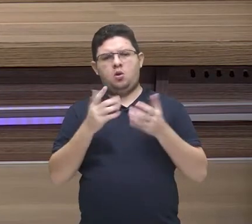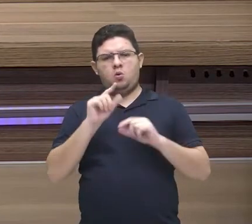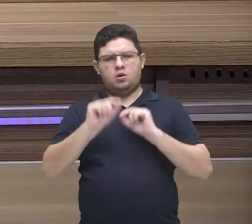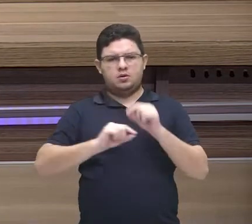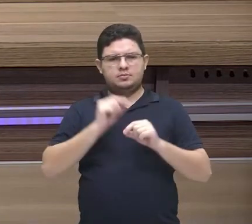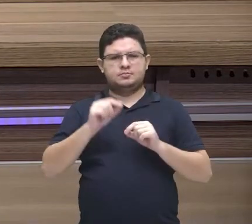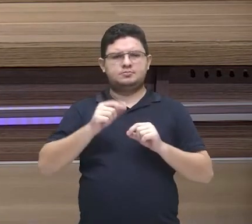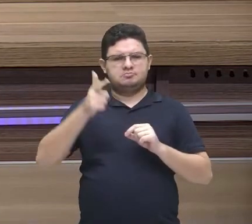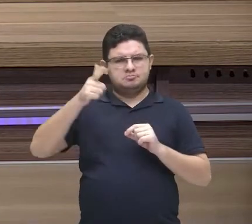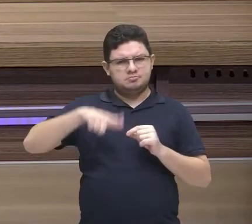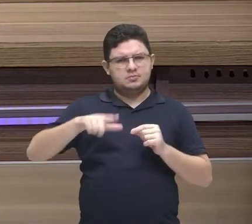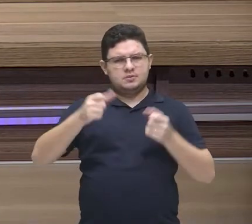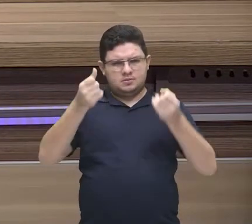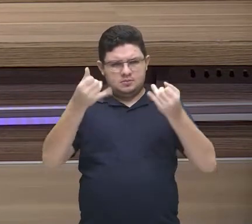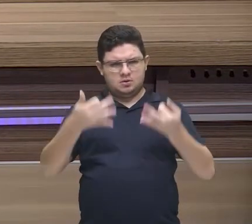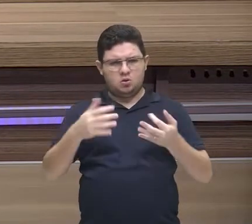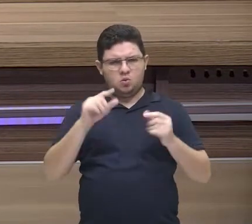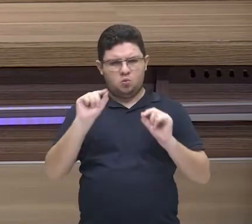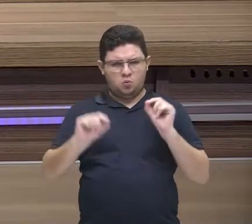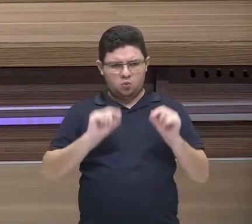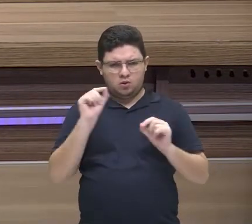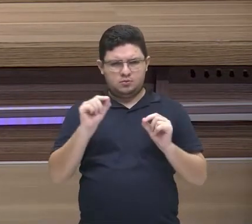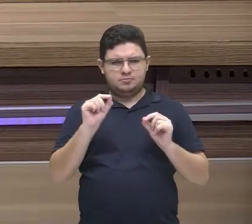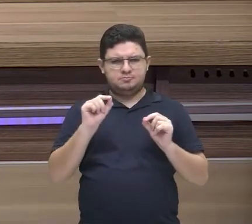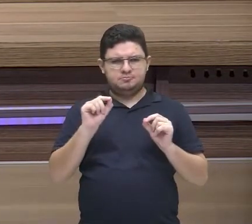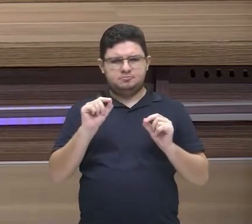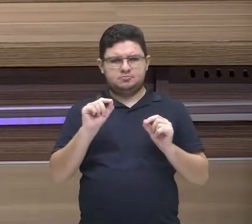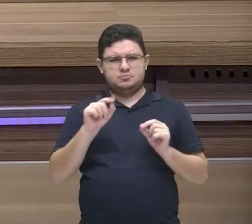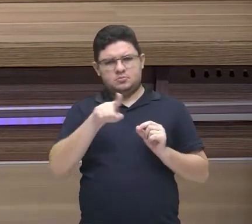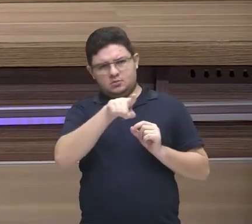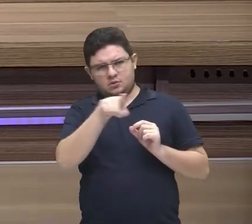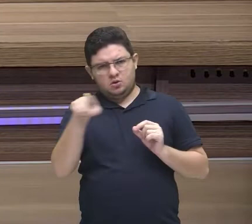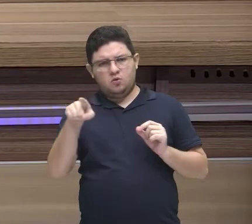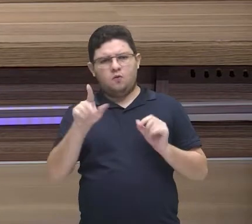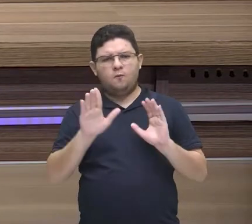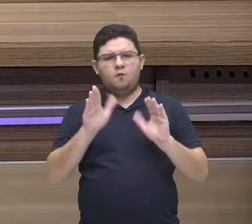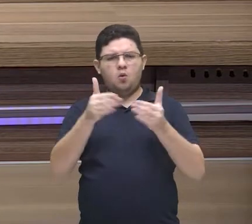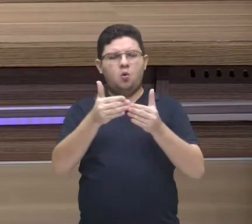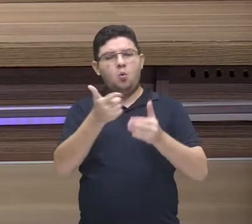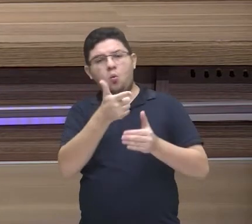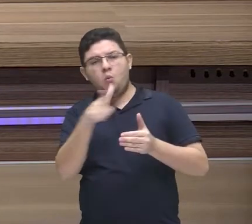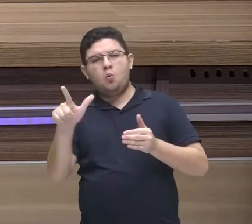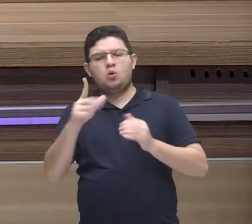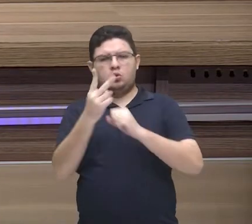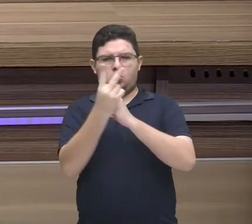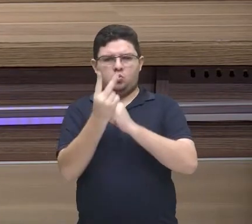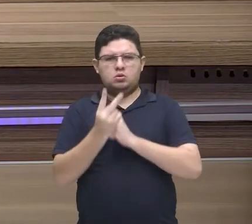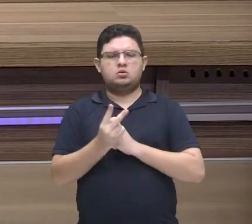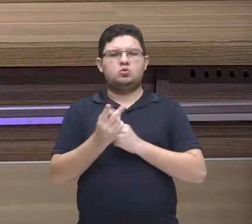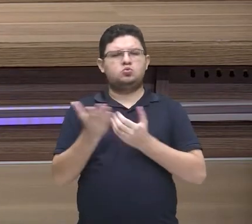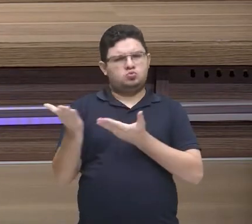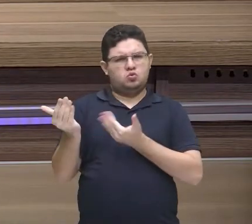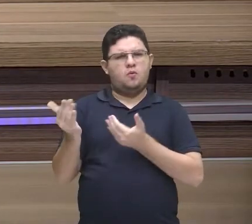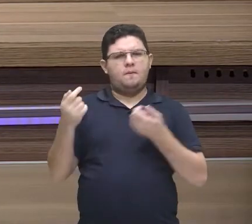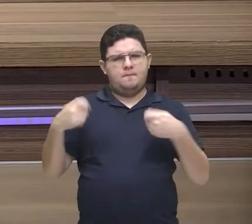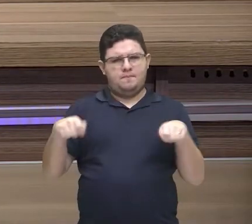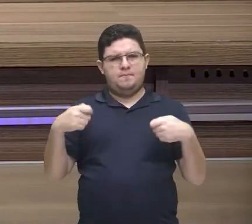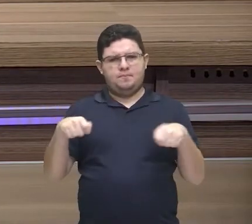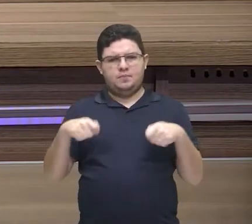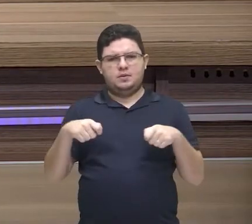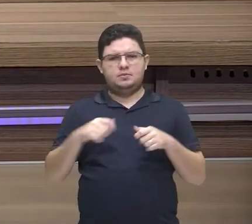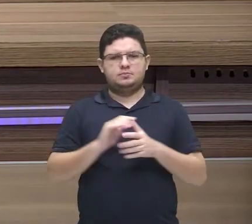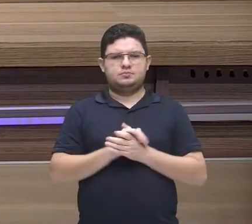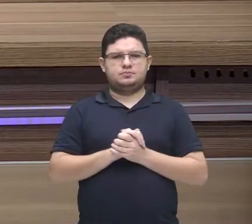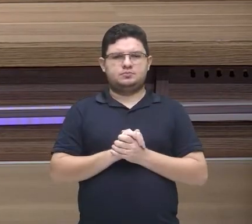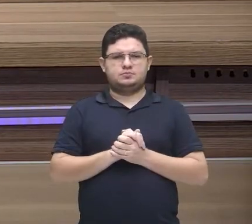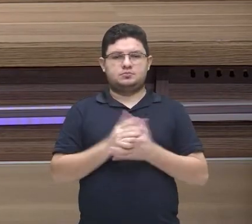uma coisa que a gente queria passar para os cuidados que essa adolescente precisam ter. Então, agora nós estamos com